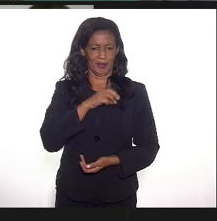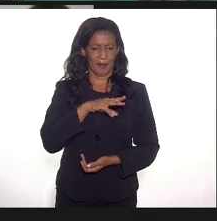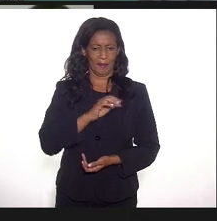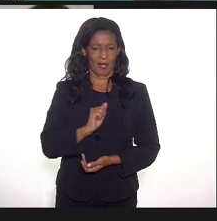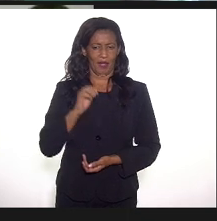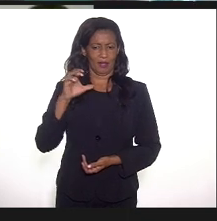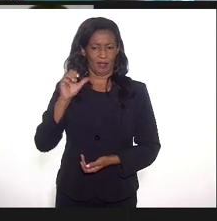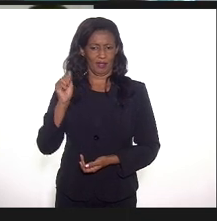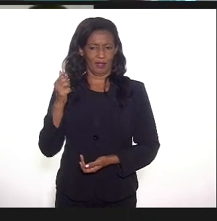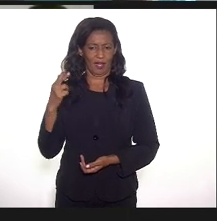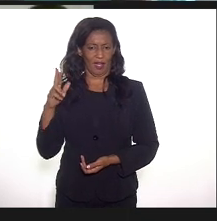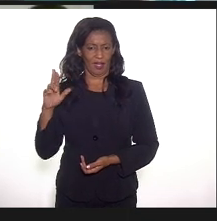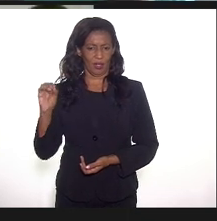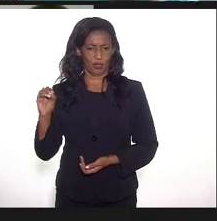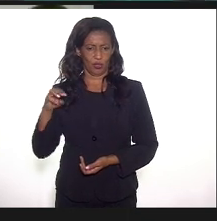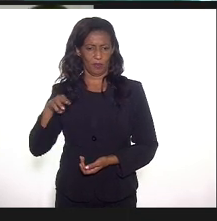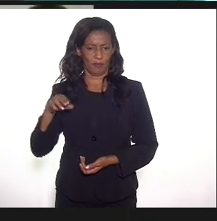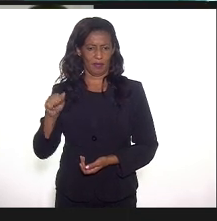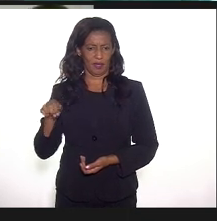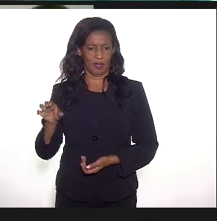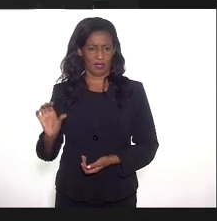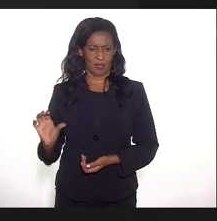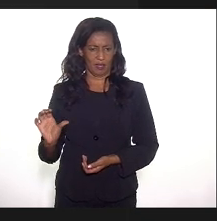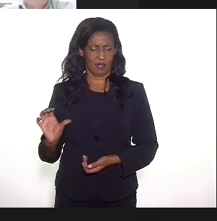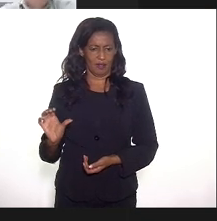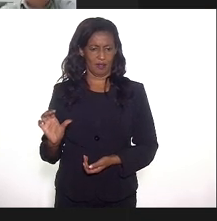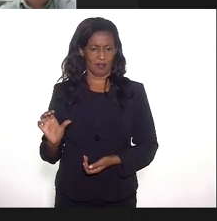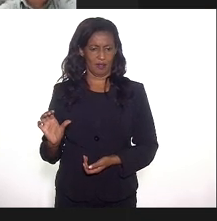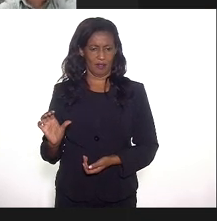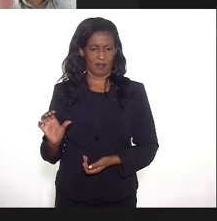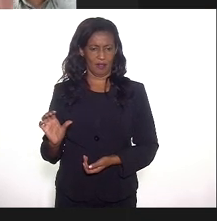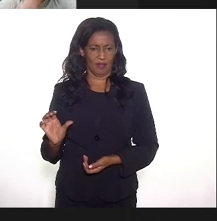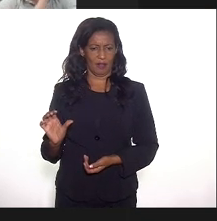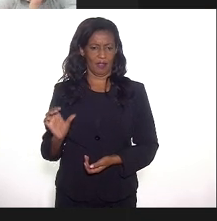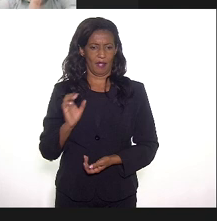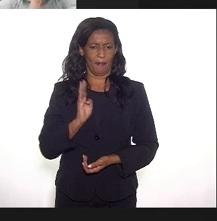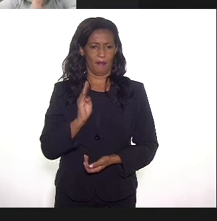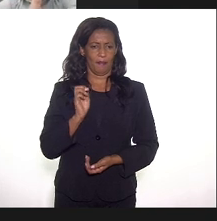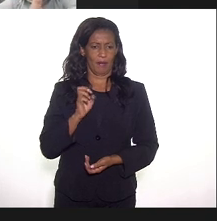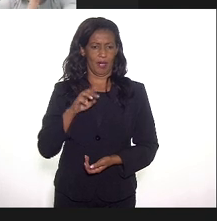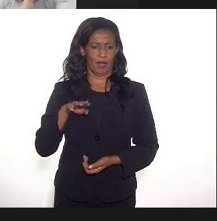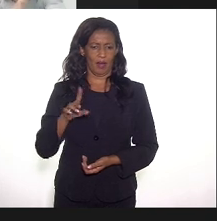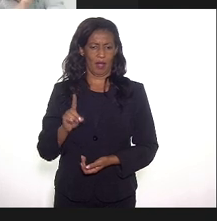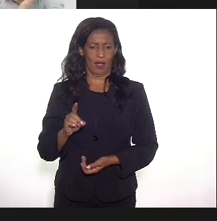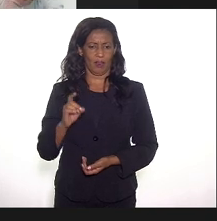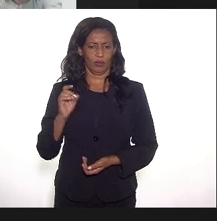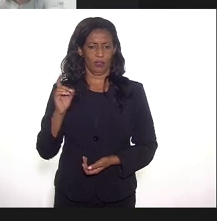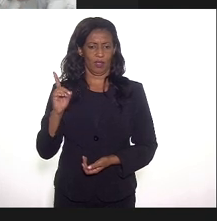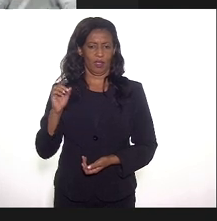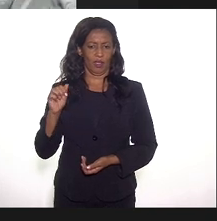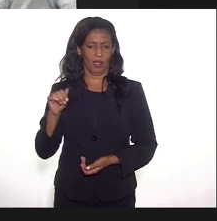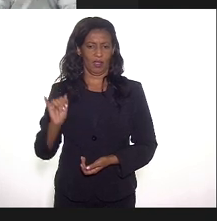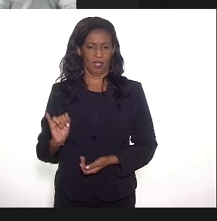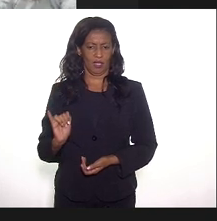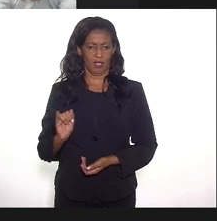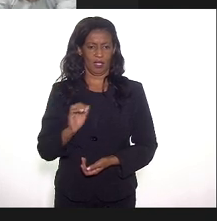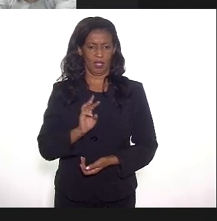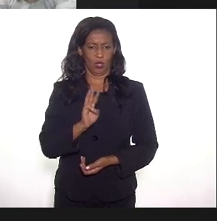Mink, algum outro parlamentar? Subtenente Bernardo. Dani Monteiro e Wellington